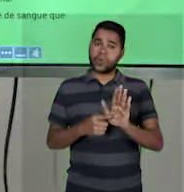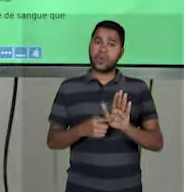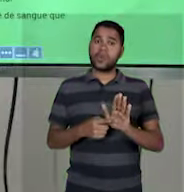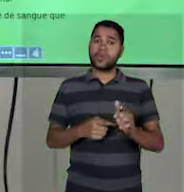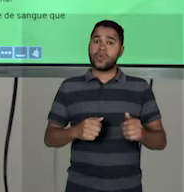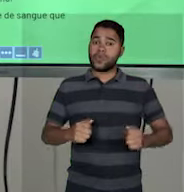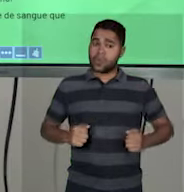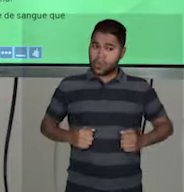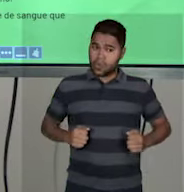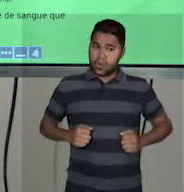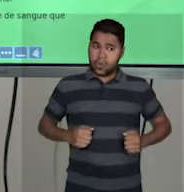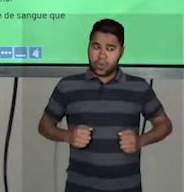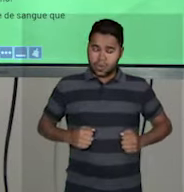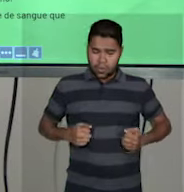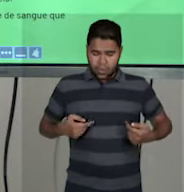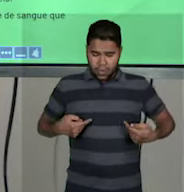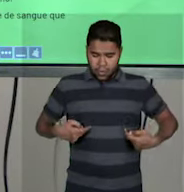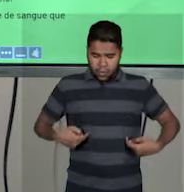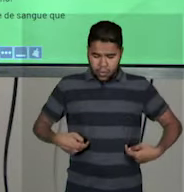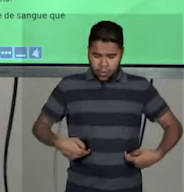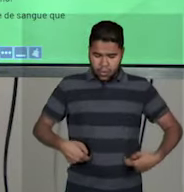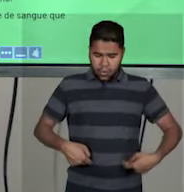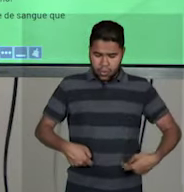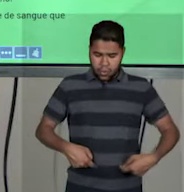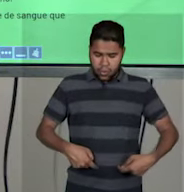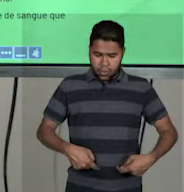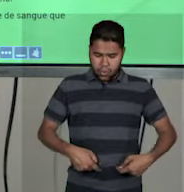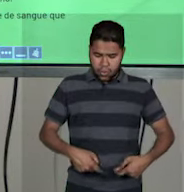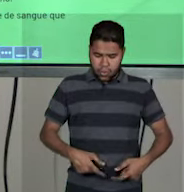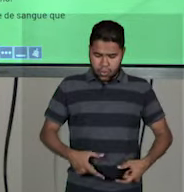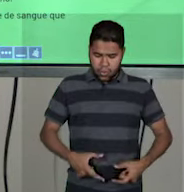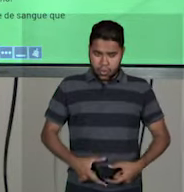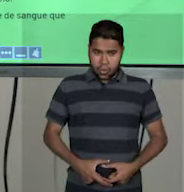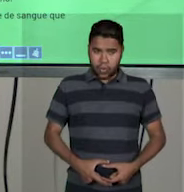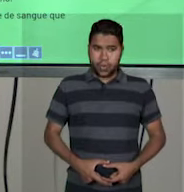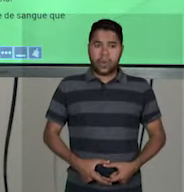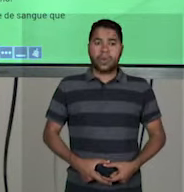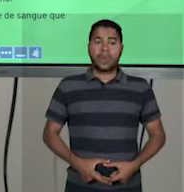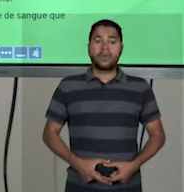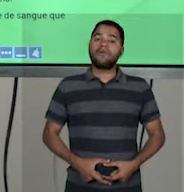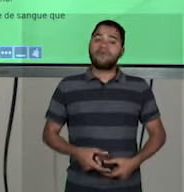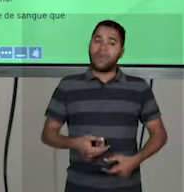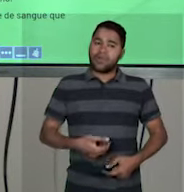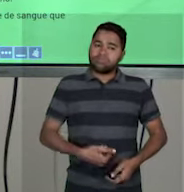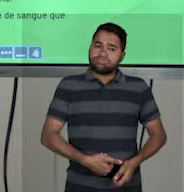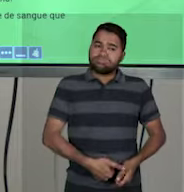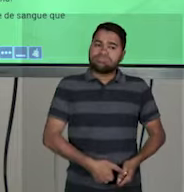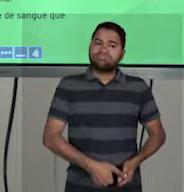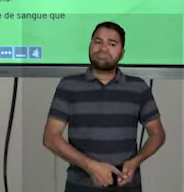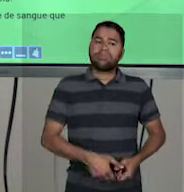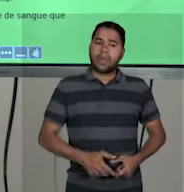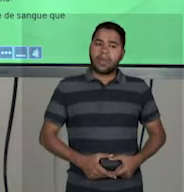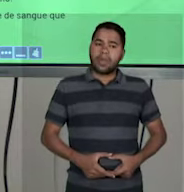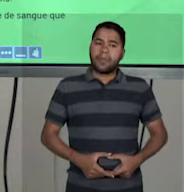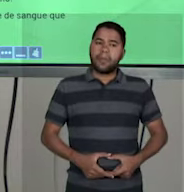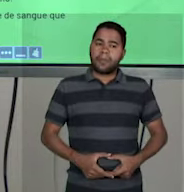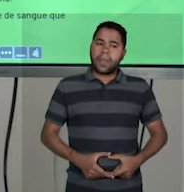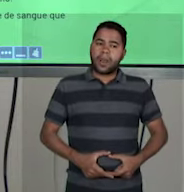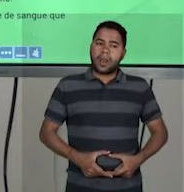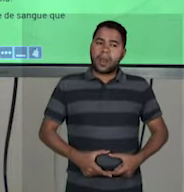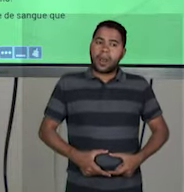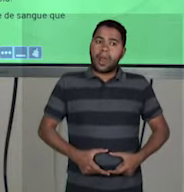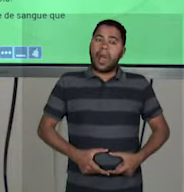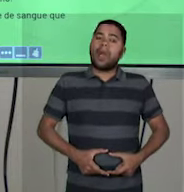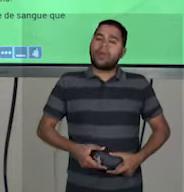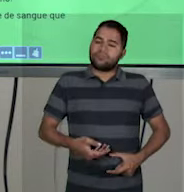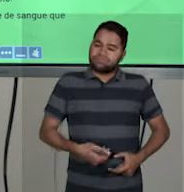rins, ela é conduzida pelos ureteres para a bexiga, onde ela vai ficar armazenada até a